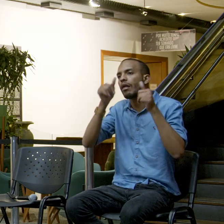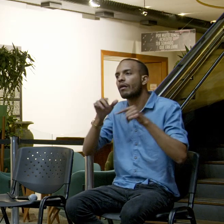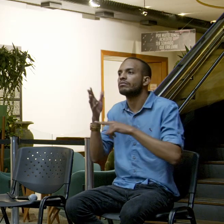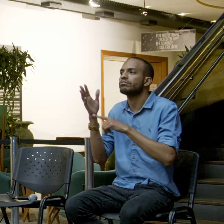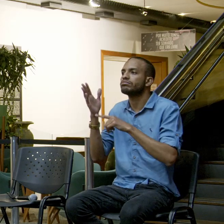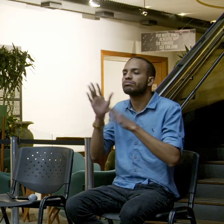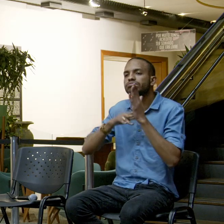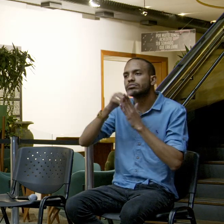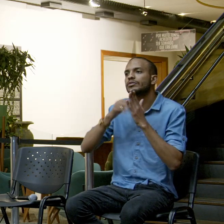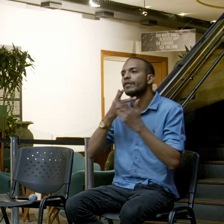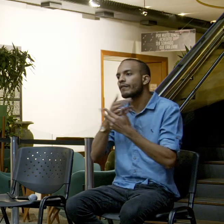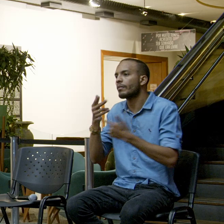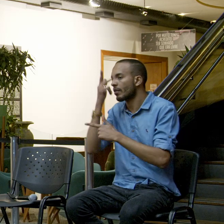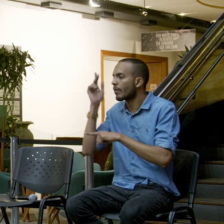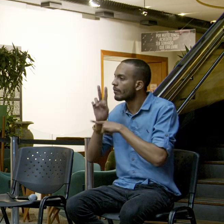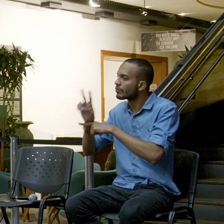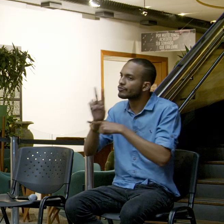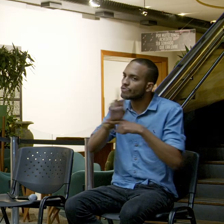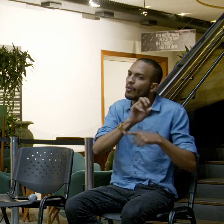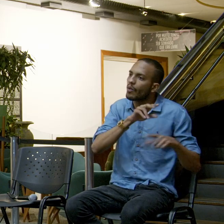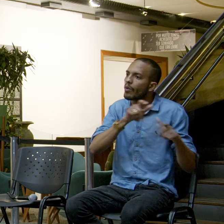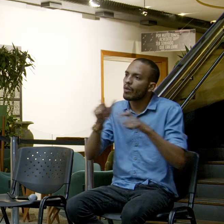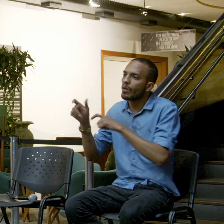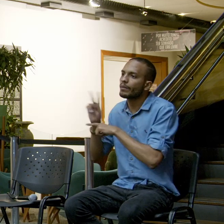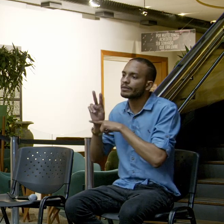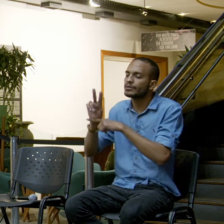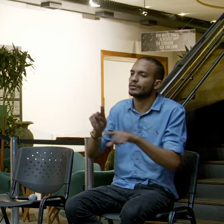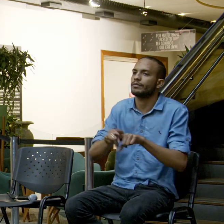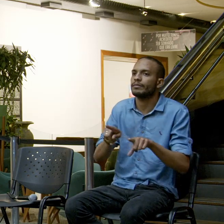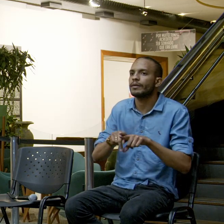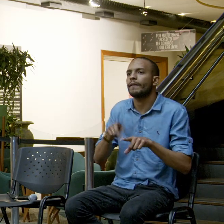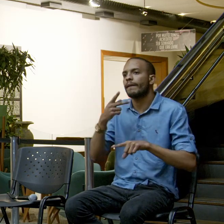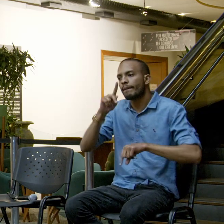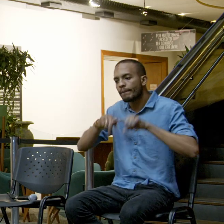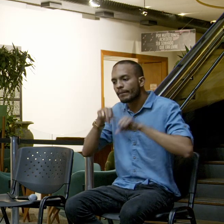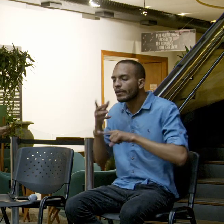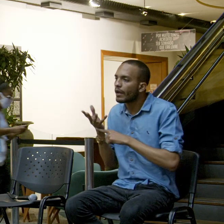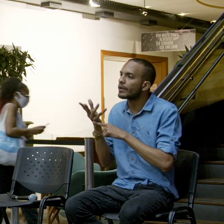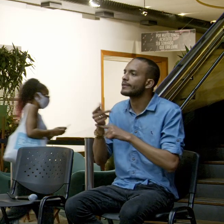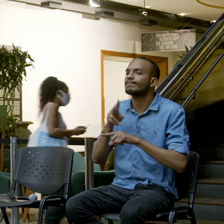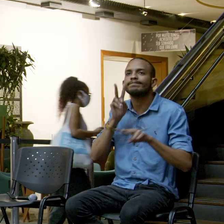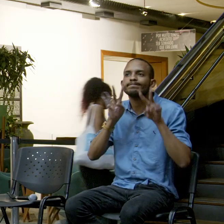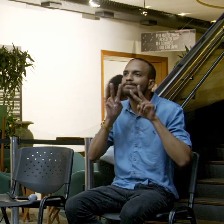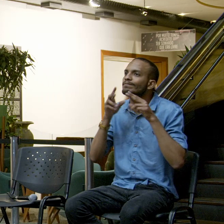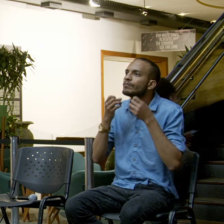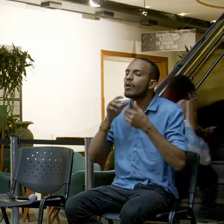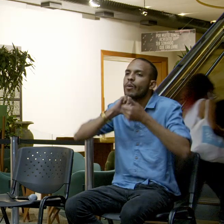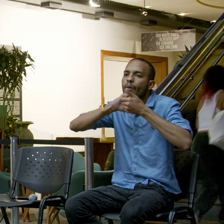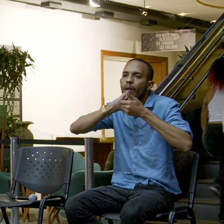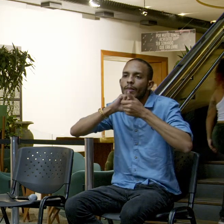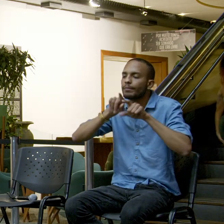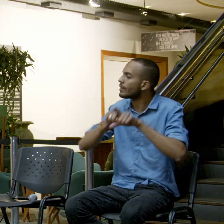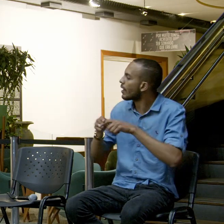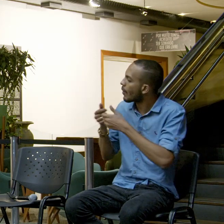principal responsável, antes de tudo, para que essas obras existam e para que elas estejam em condições de serem vistas. Ela que acompanhou muito